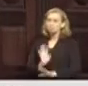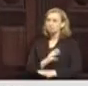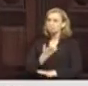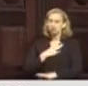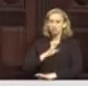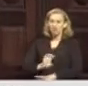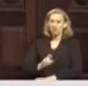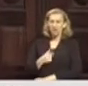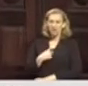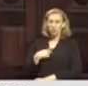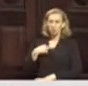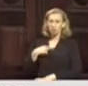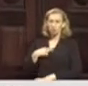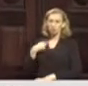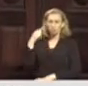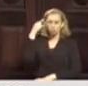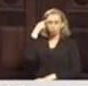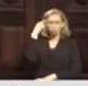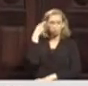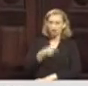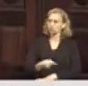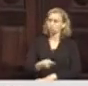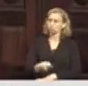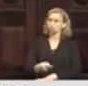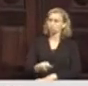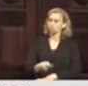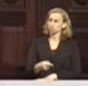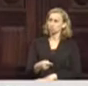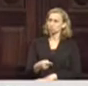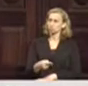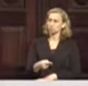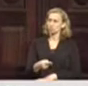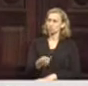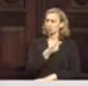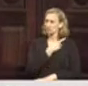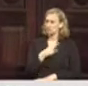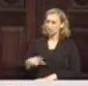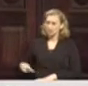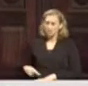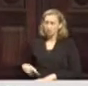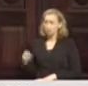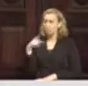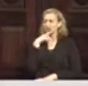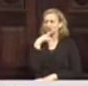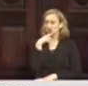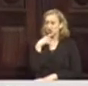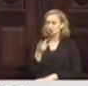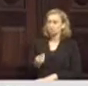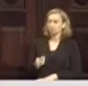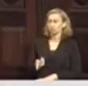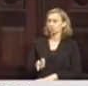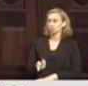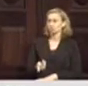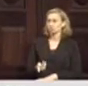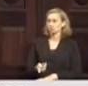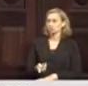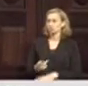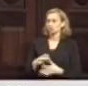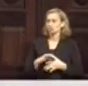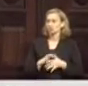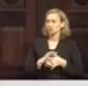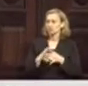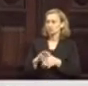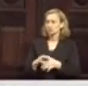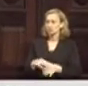sou presidente do partido, não sou majoritário nas correntes partidárias, mas é